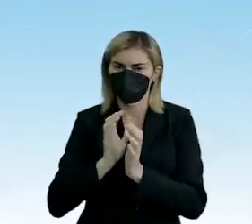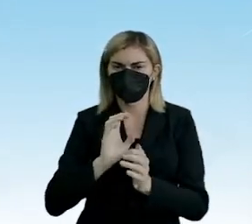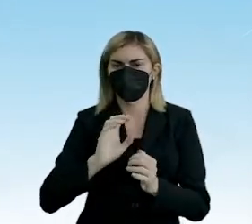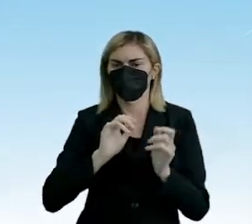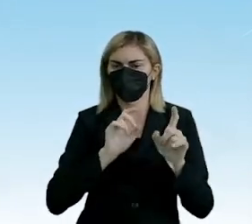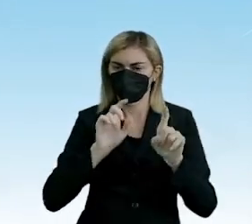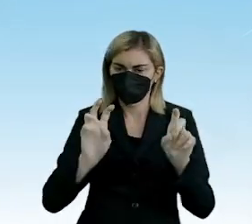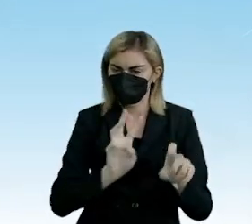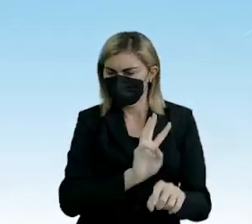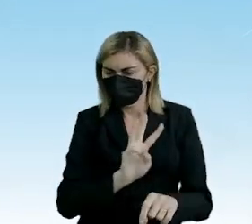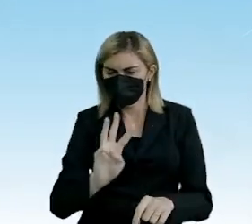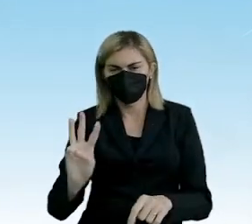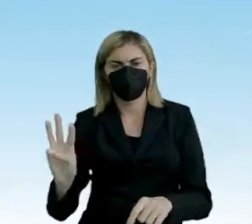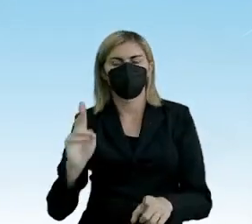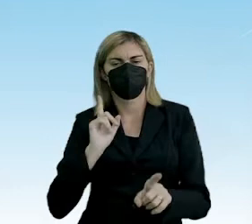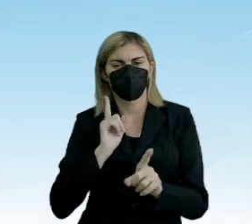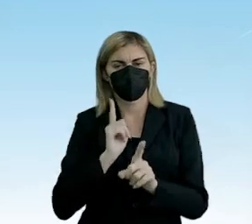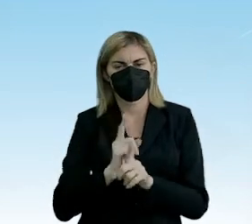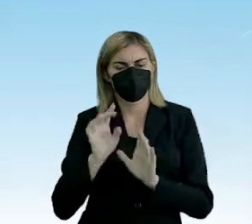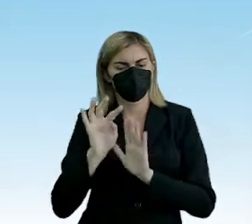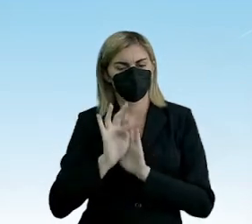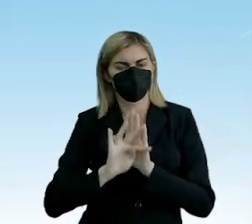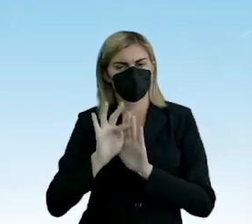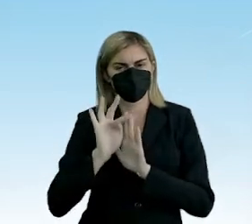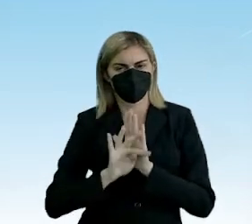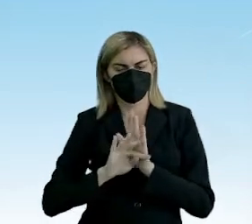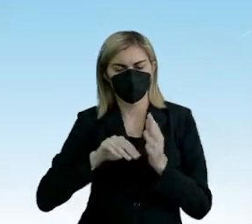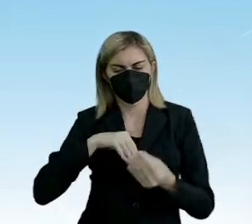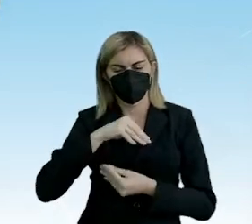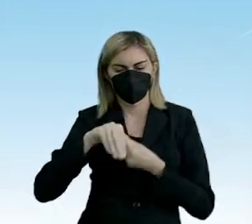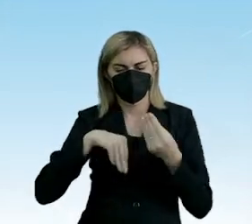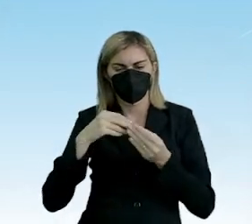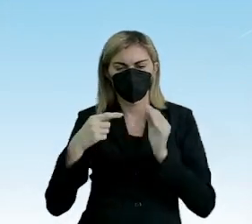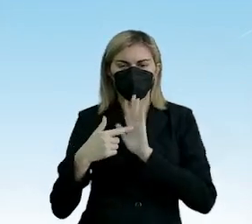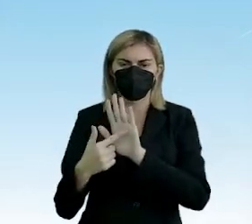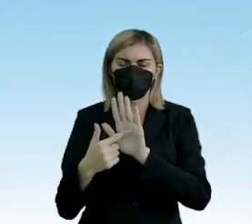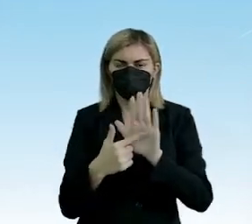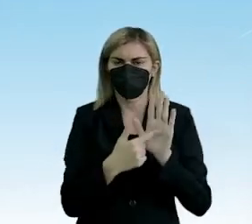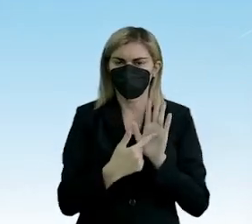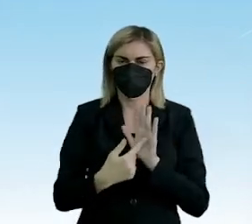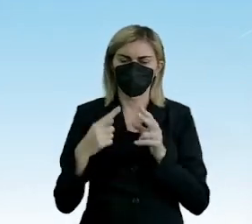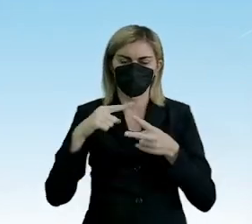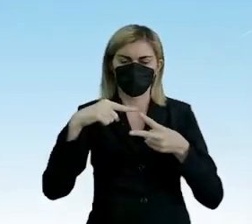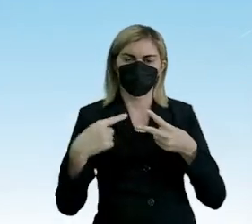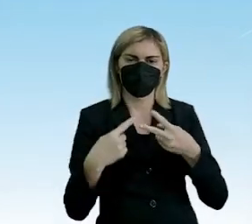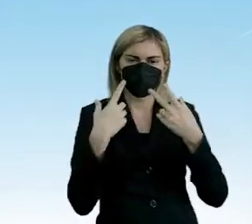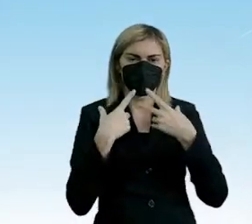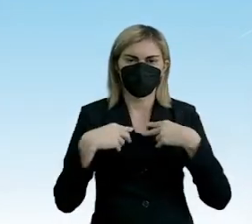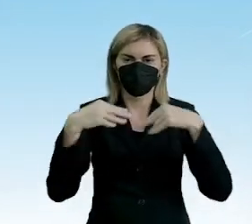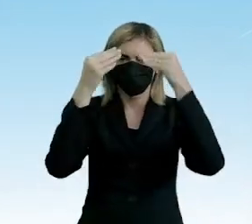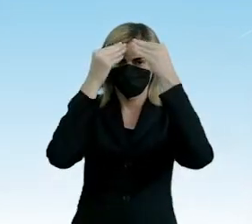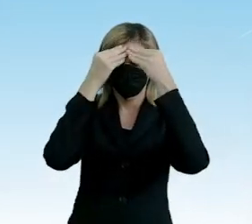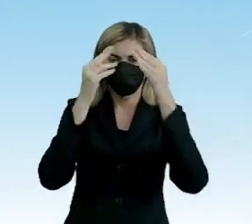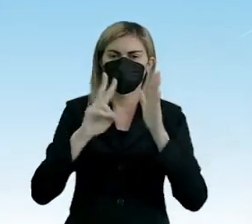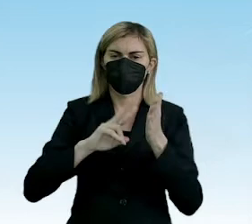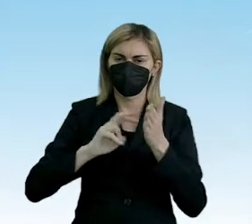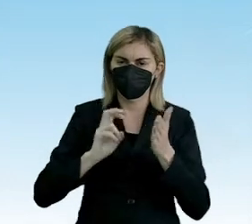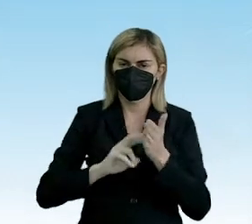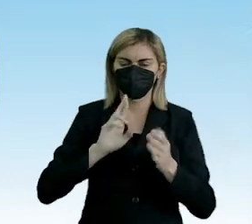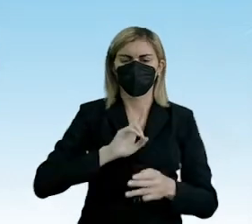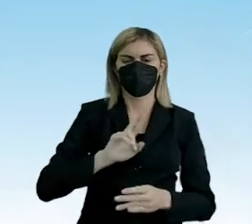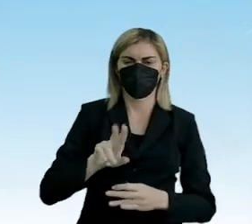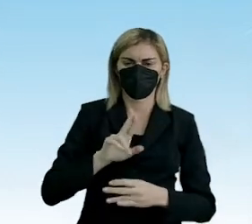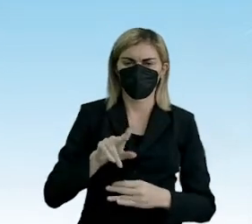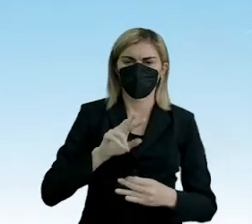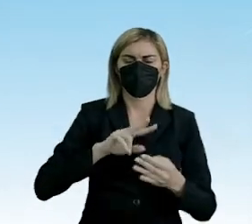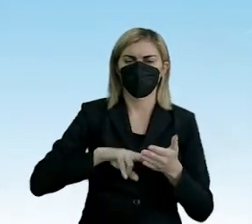nos sites, vocês vão encontrar textos mistos que apresentam as duas linguagens, tanto a verbal quanto